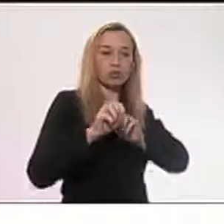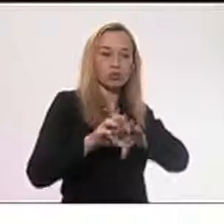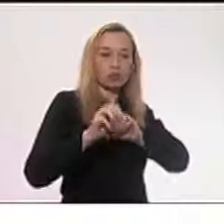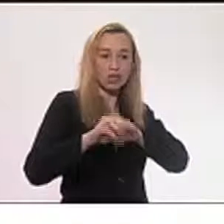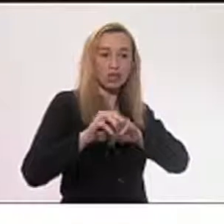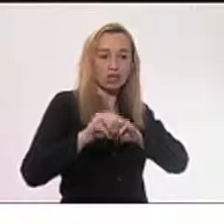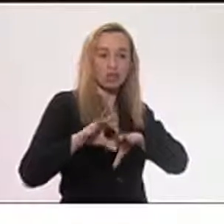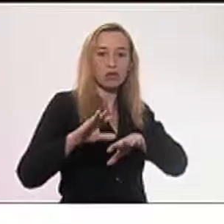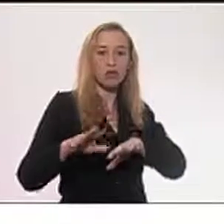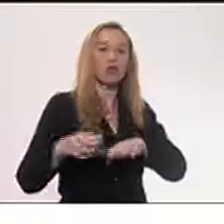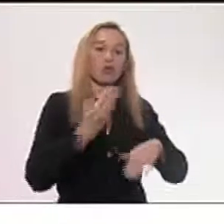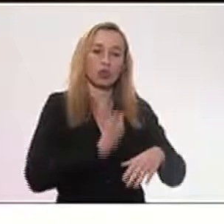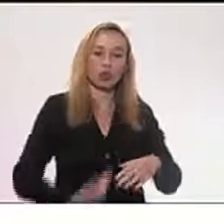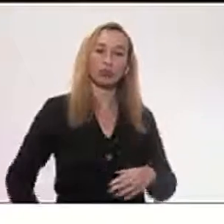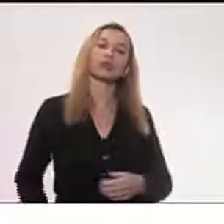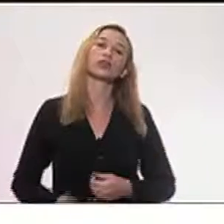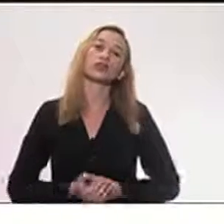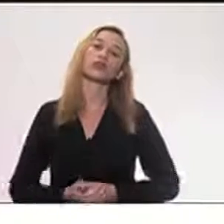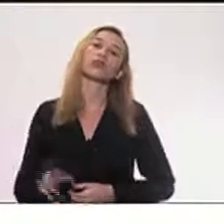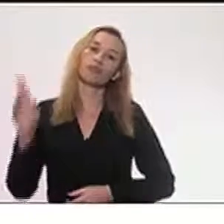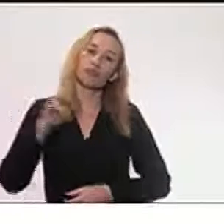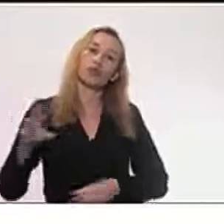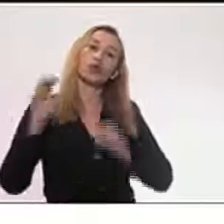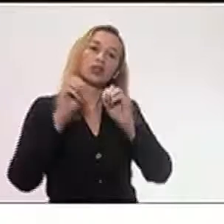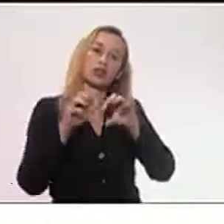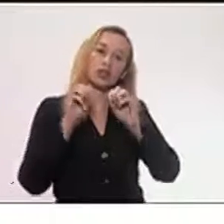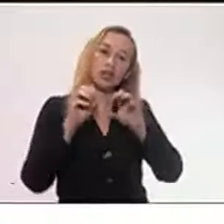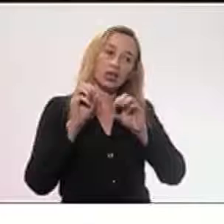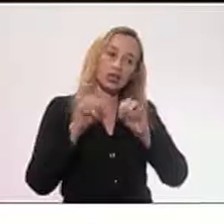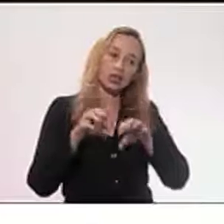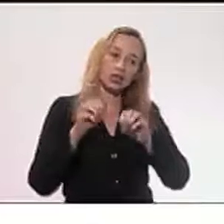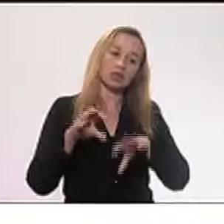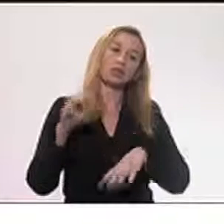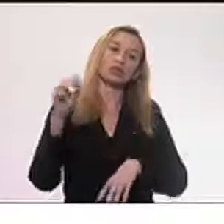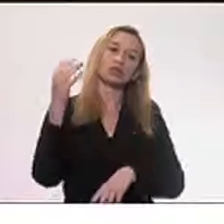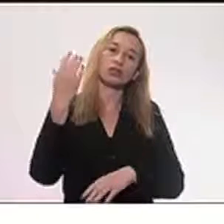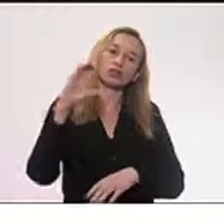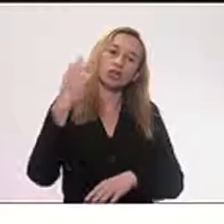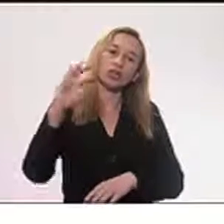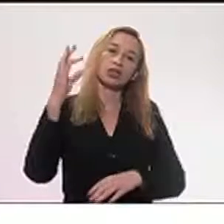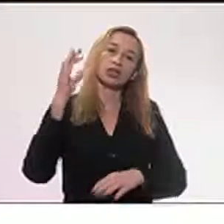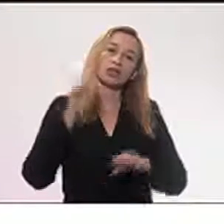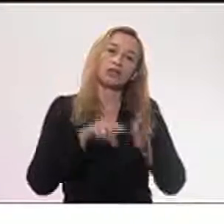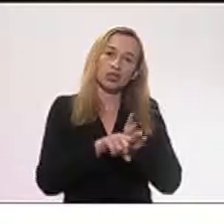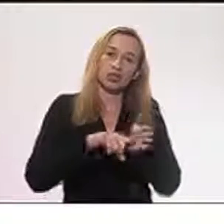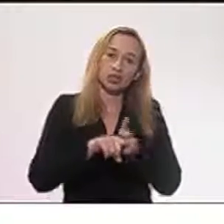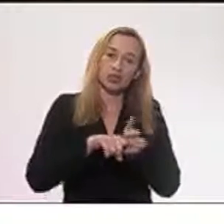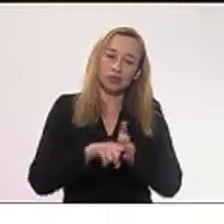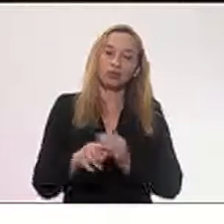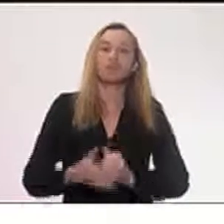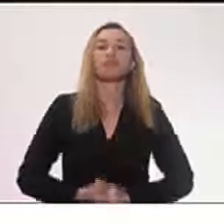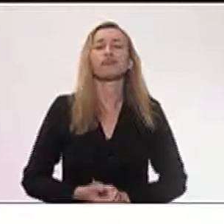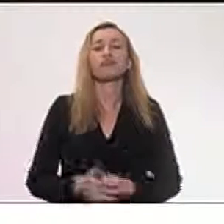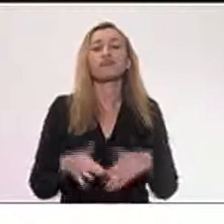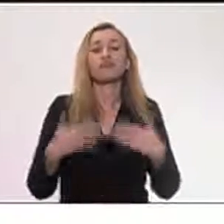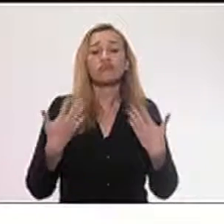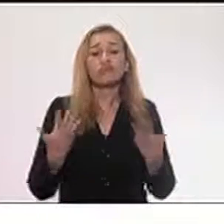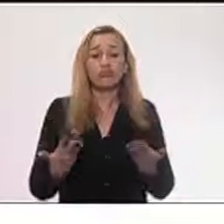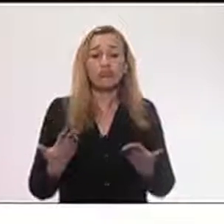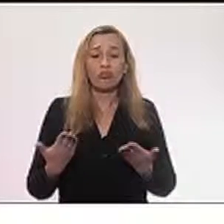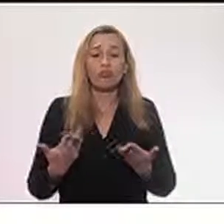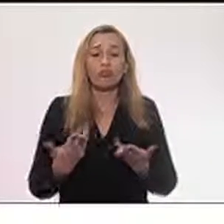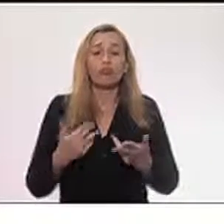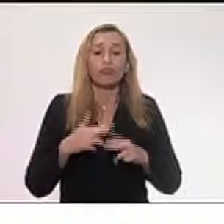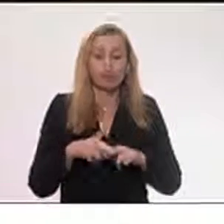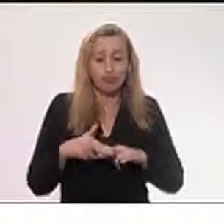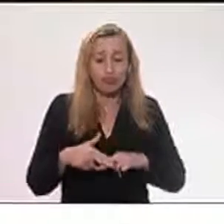universidades públicas, da ciência e da pesquisa nacionais. Qual é a relação que tem, deputado